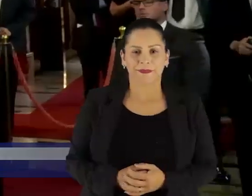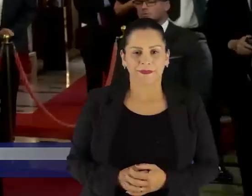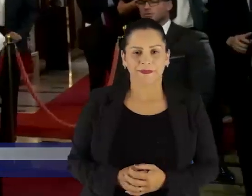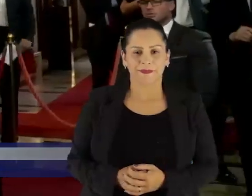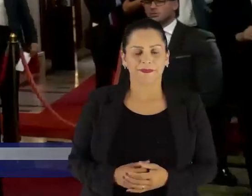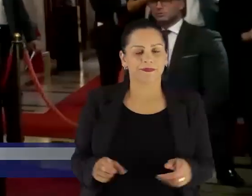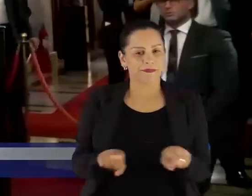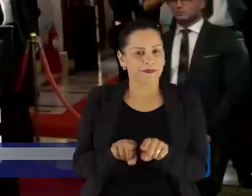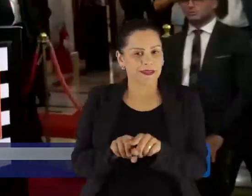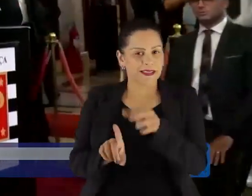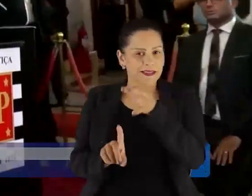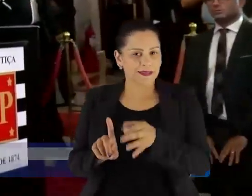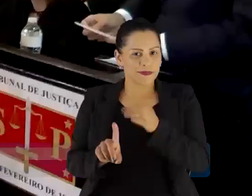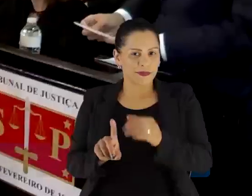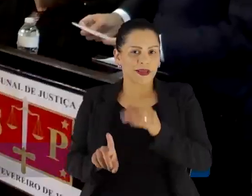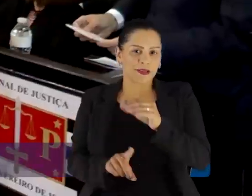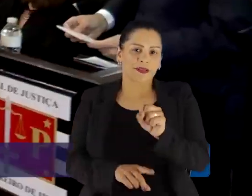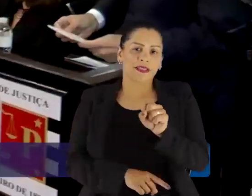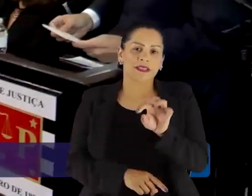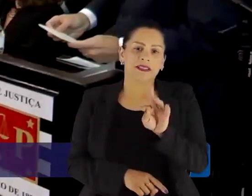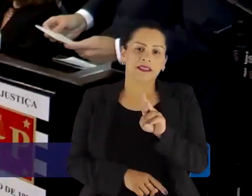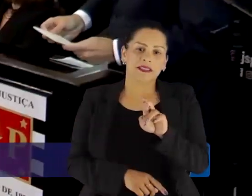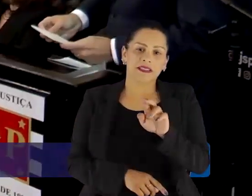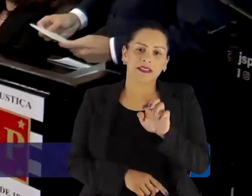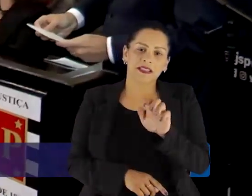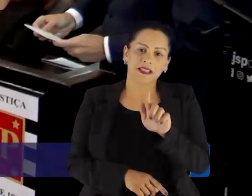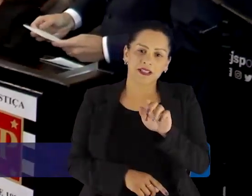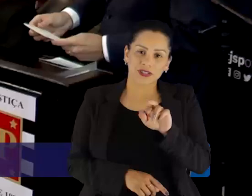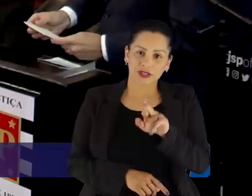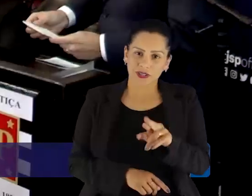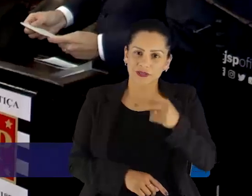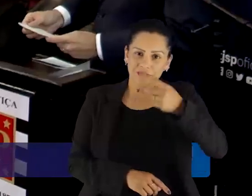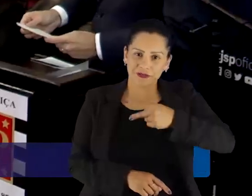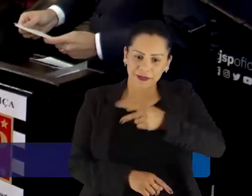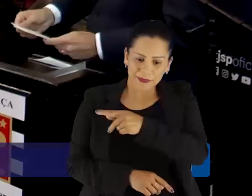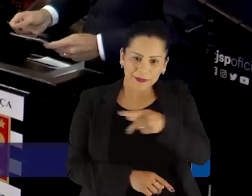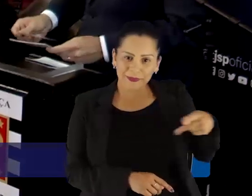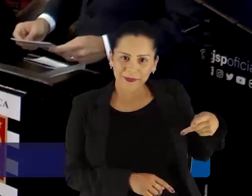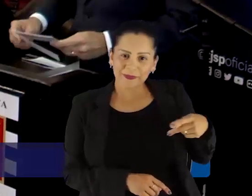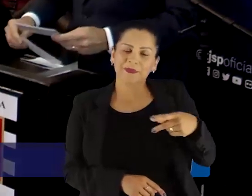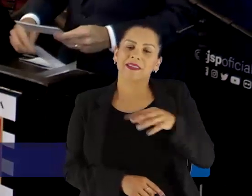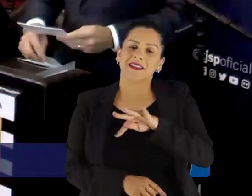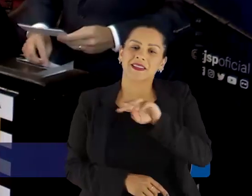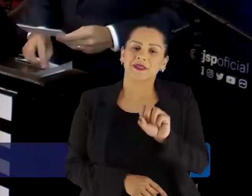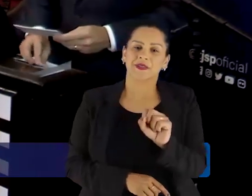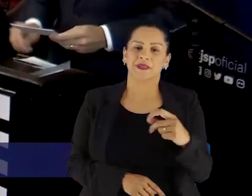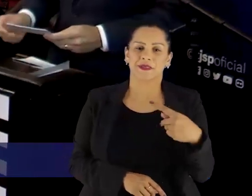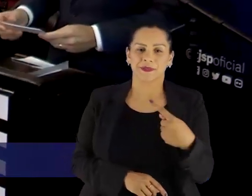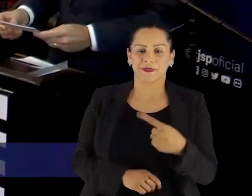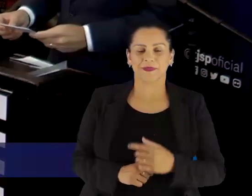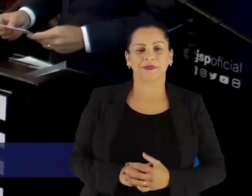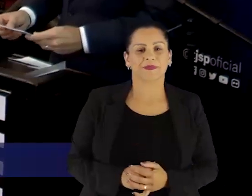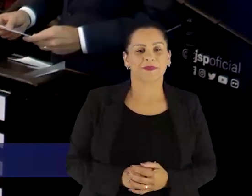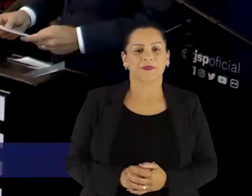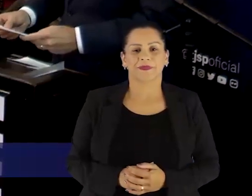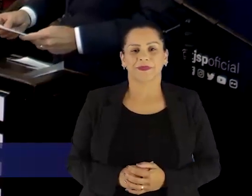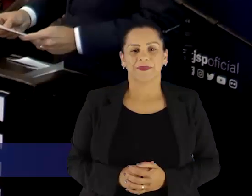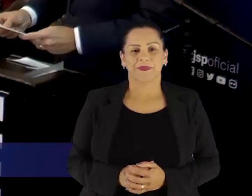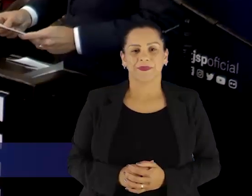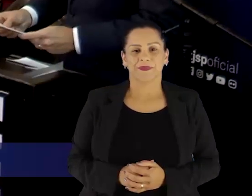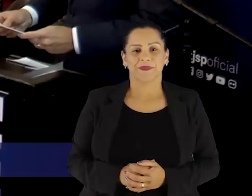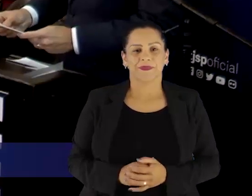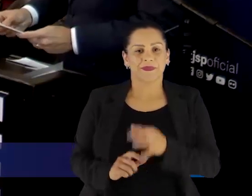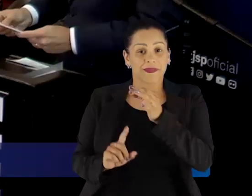chamado desembargador Guilherme Gonçalves stranger nosso vice-presidente do Tribunal de Justiça de São Paulo